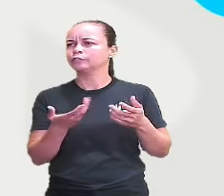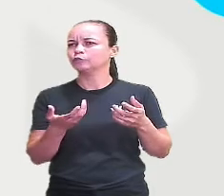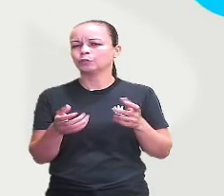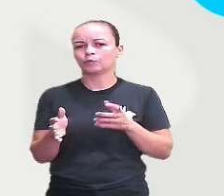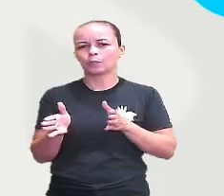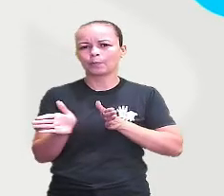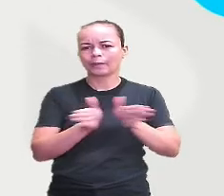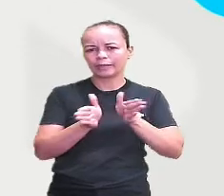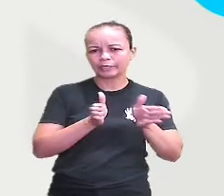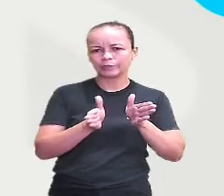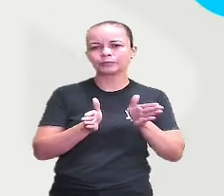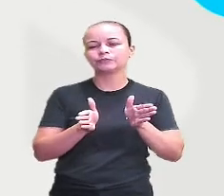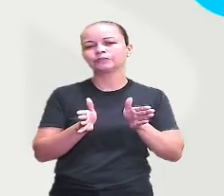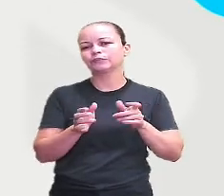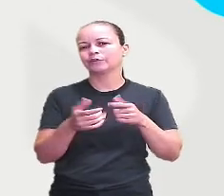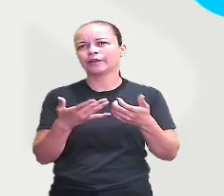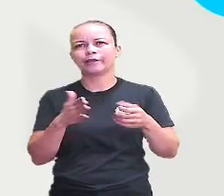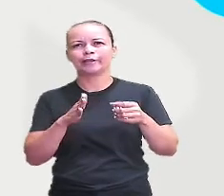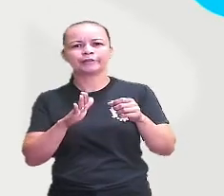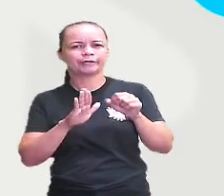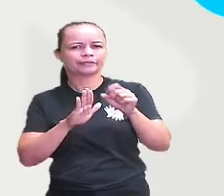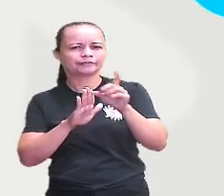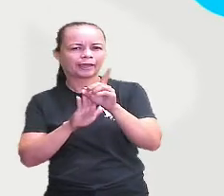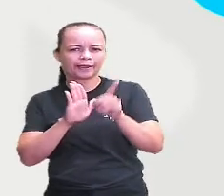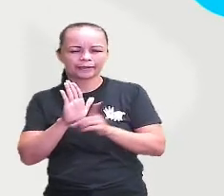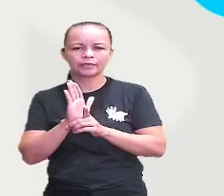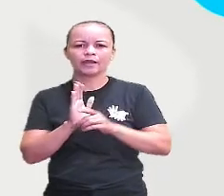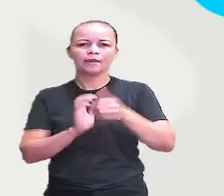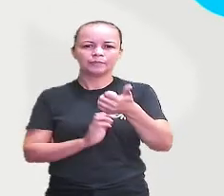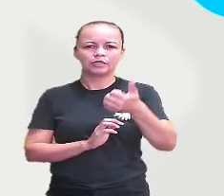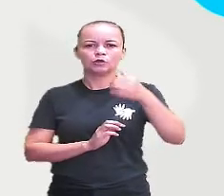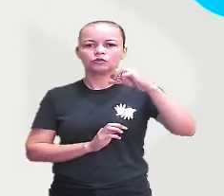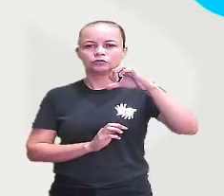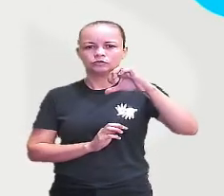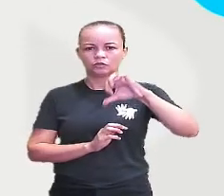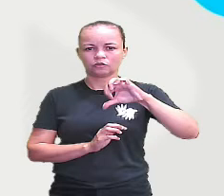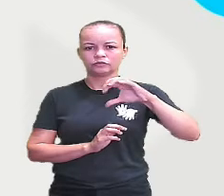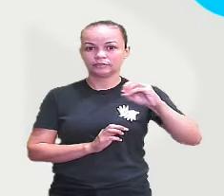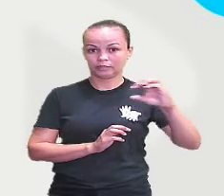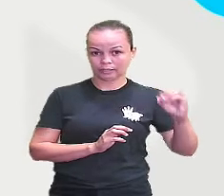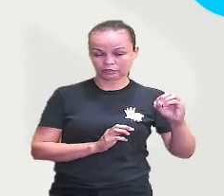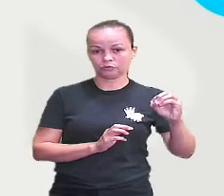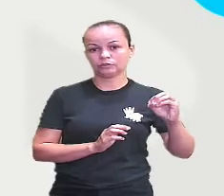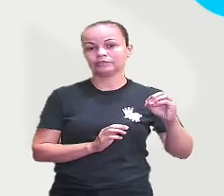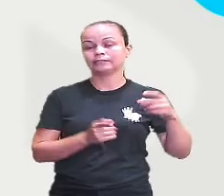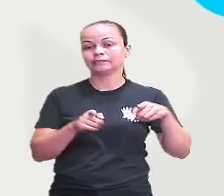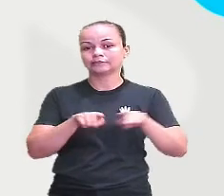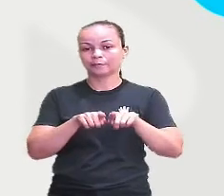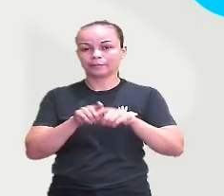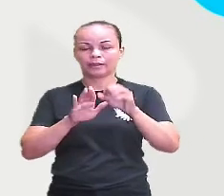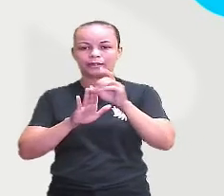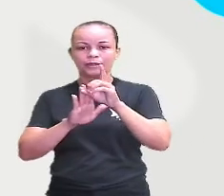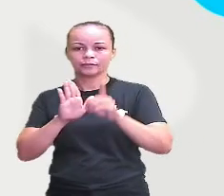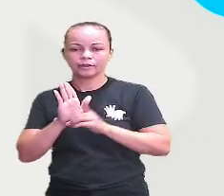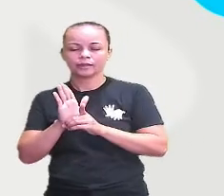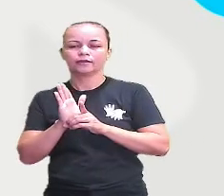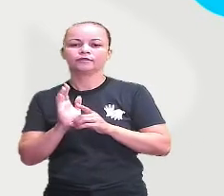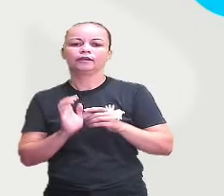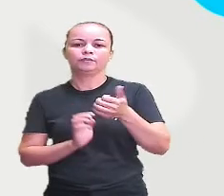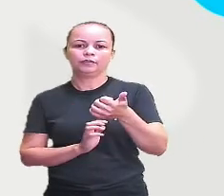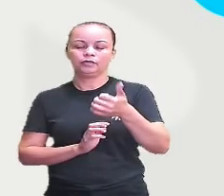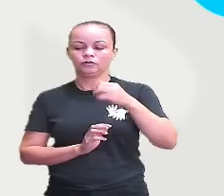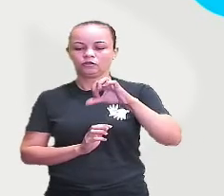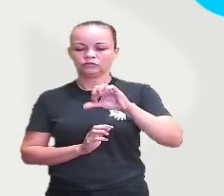tempo, entre a década de 1900 e a década de 80, os grupos sociais pobres